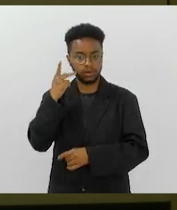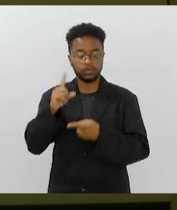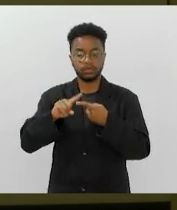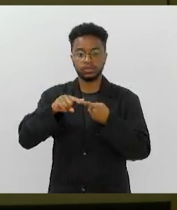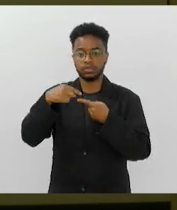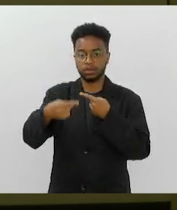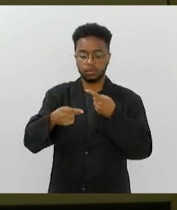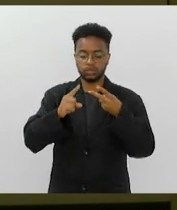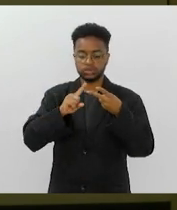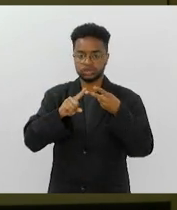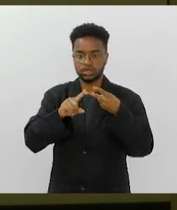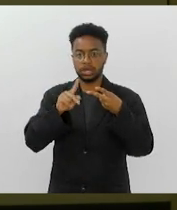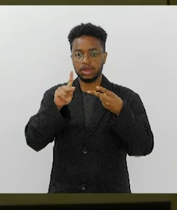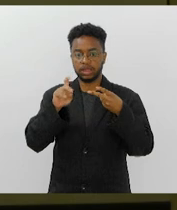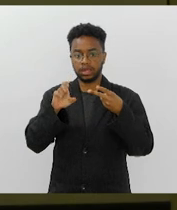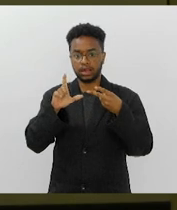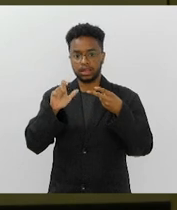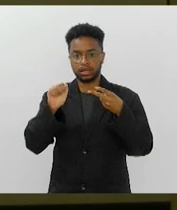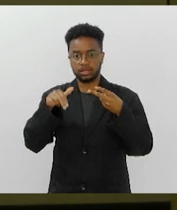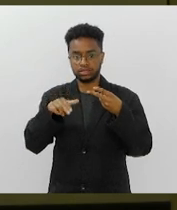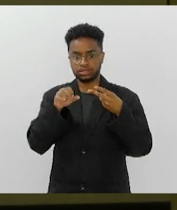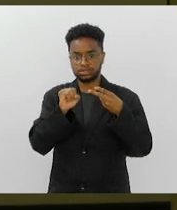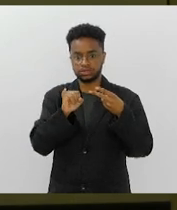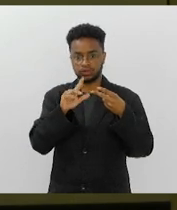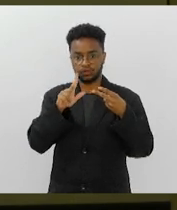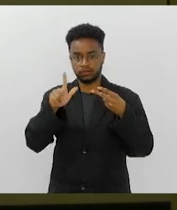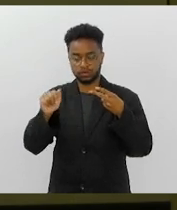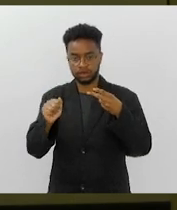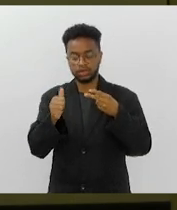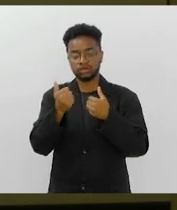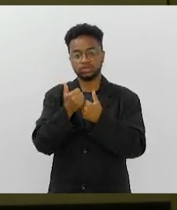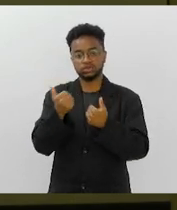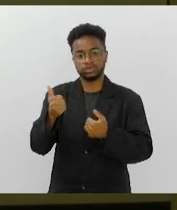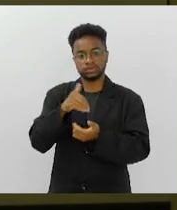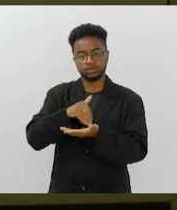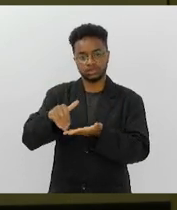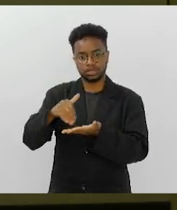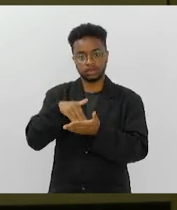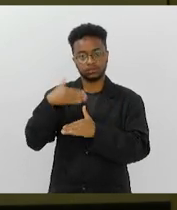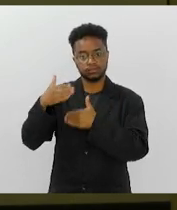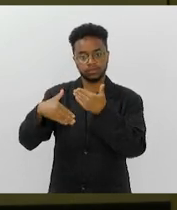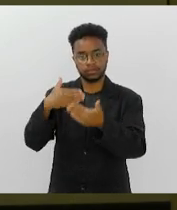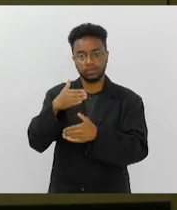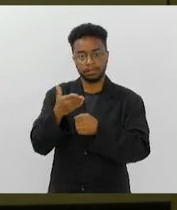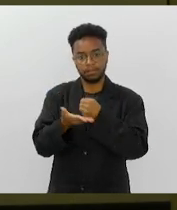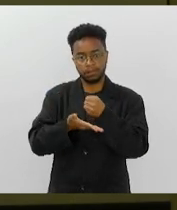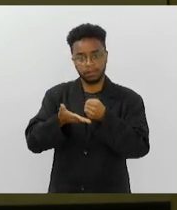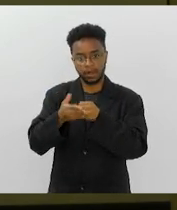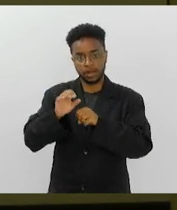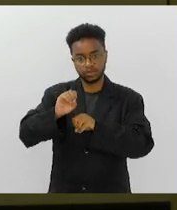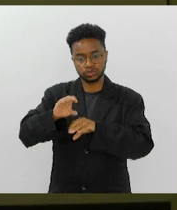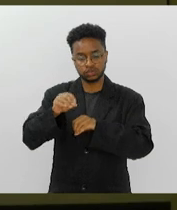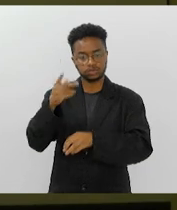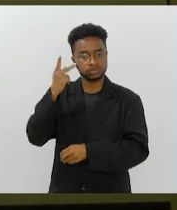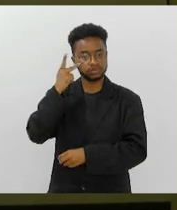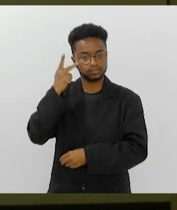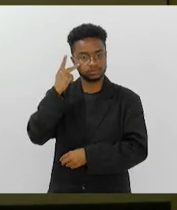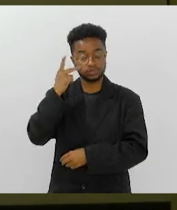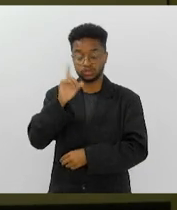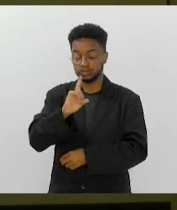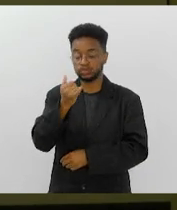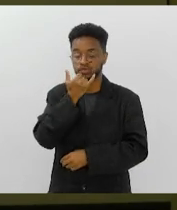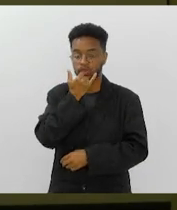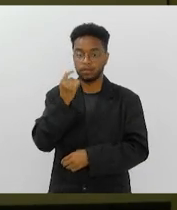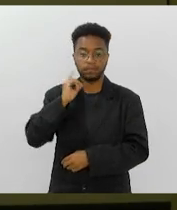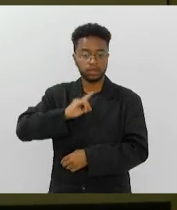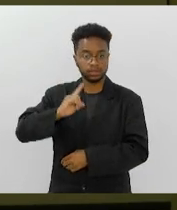Kellen Silva Senra, subsecretária de Desenvolvimento de Educação Básica do estado de São Paulo, de Minas Gerais, perdão.